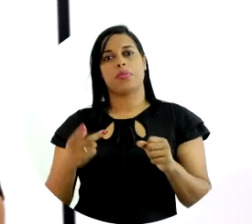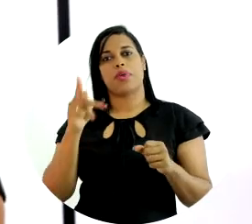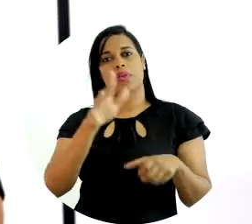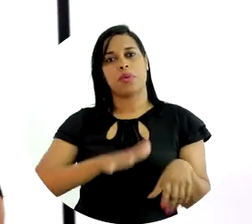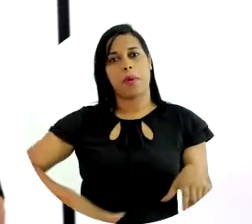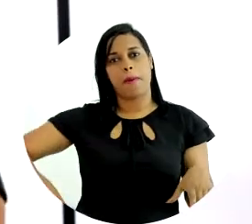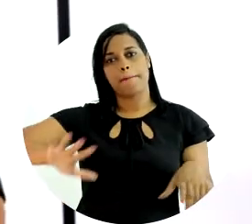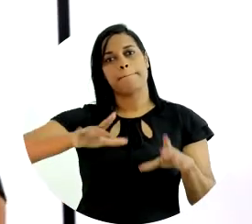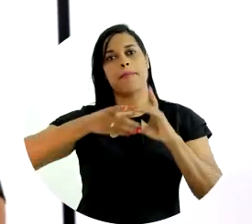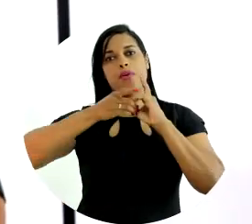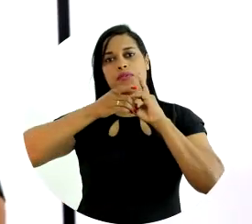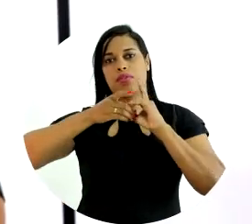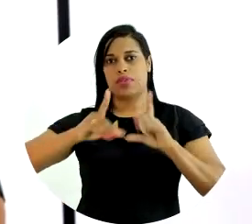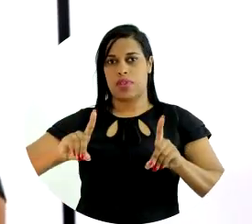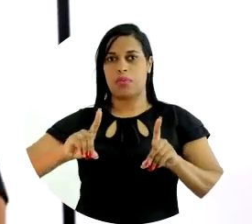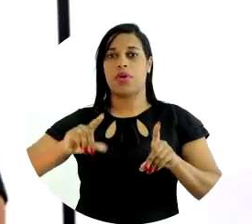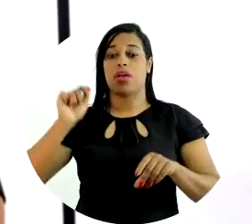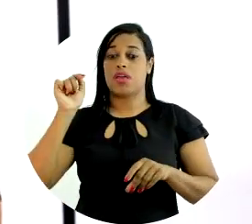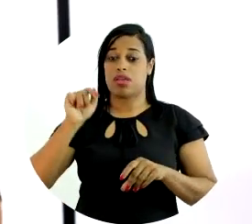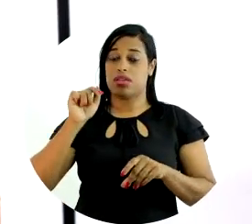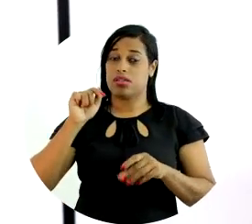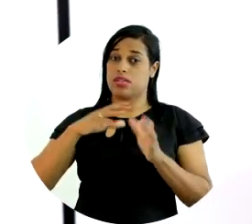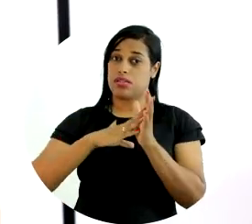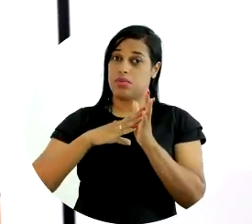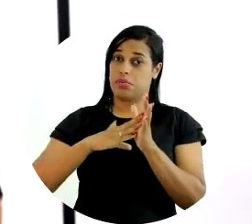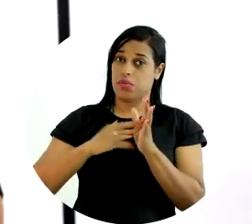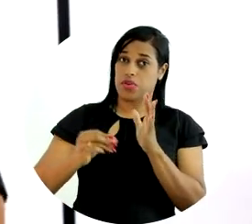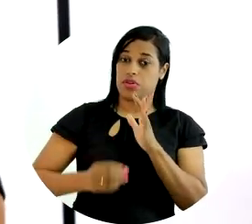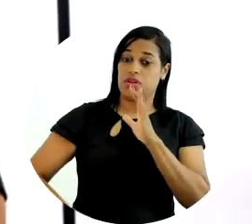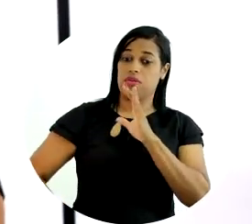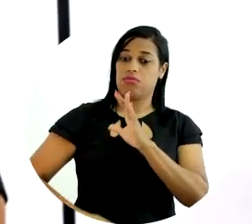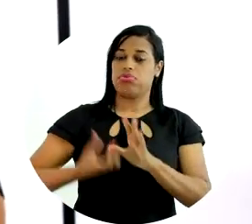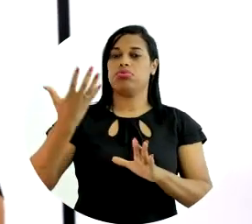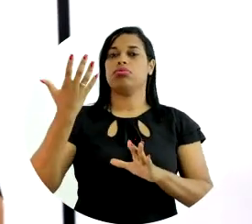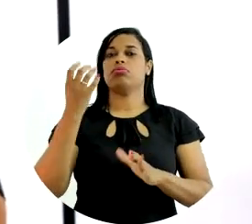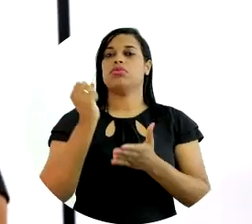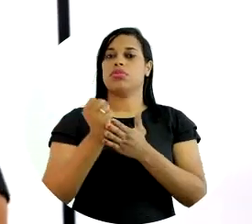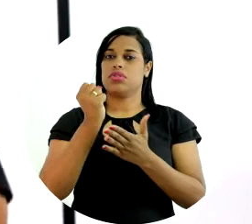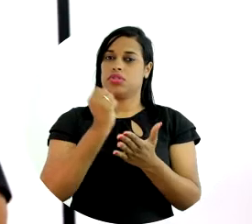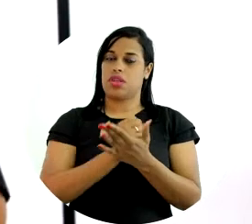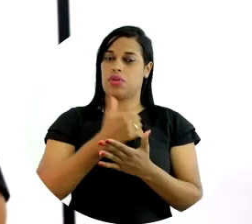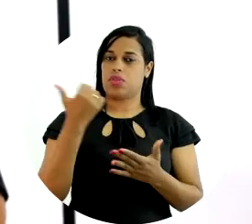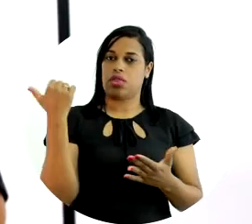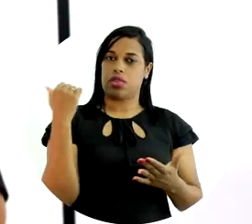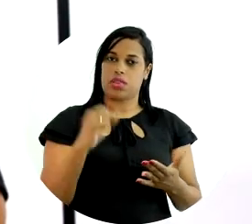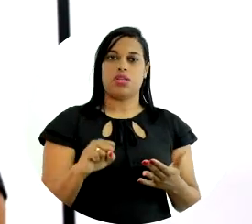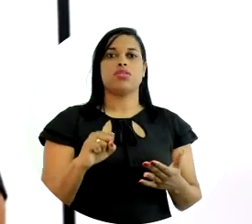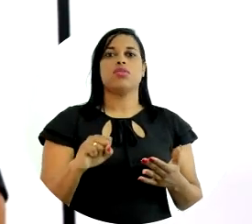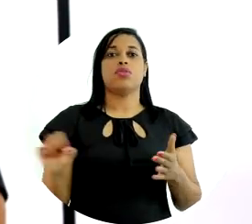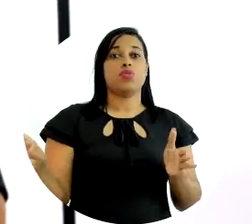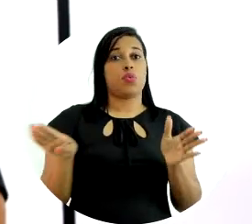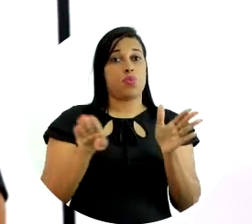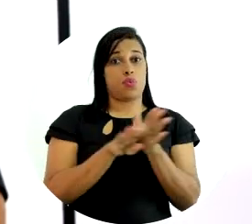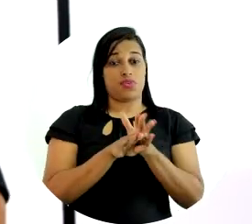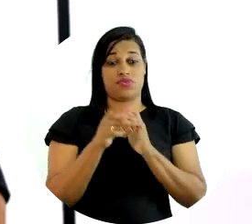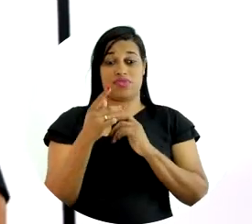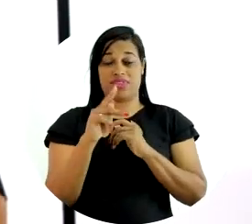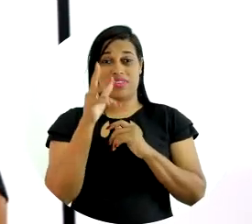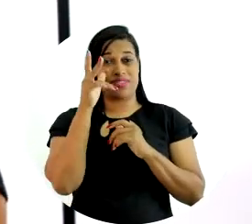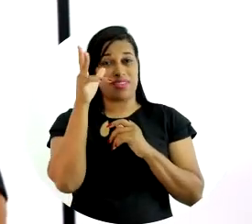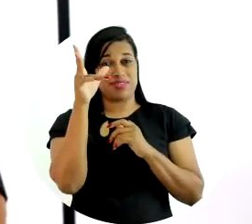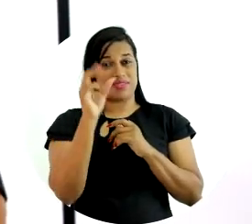chefe de romã democrático e esse modelo que a gente tem hoje surgiu justamente durante o século 18 com a